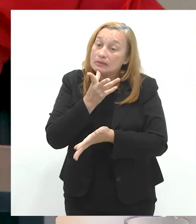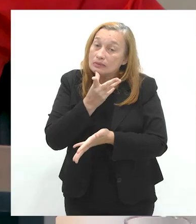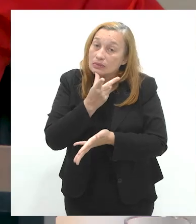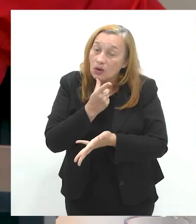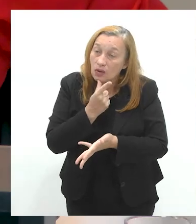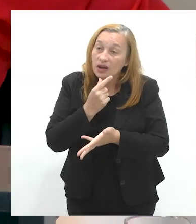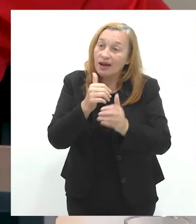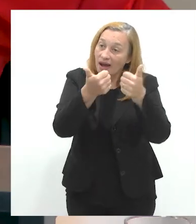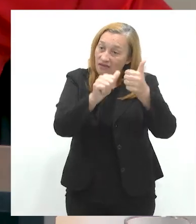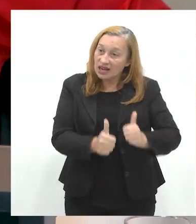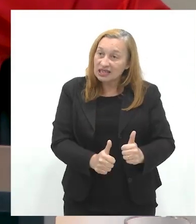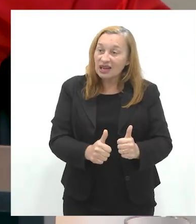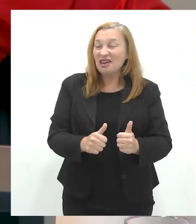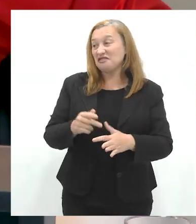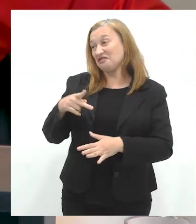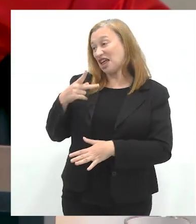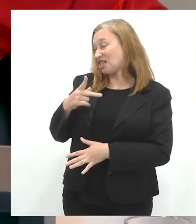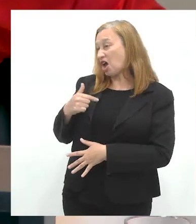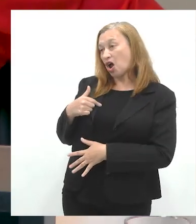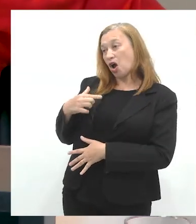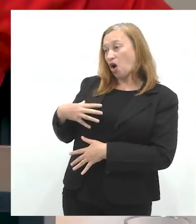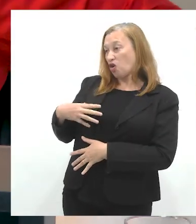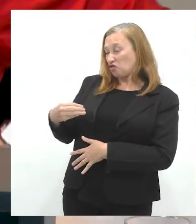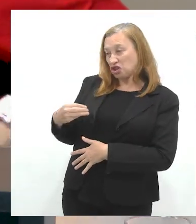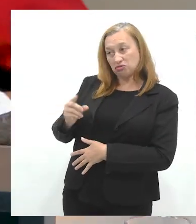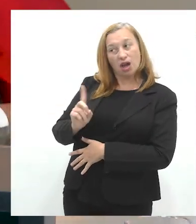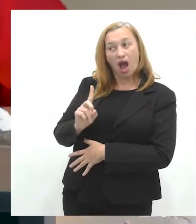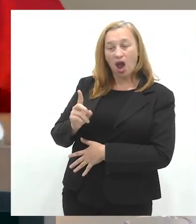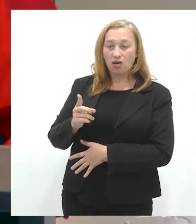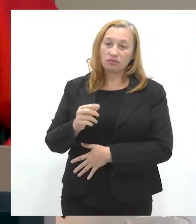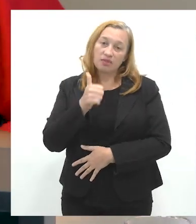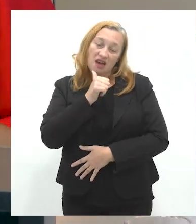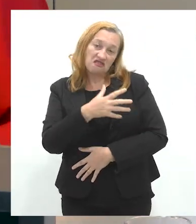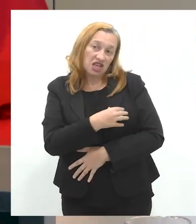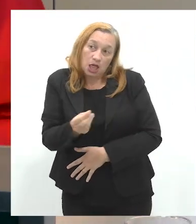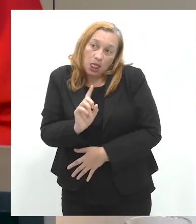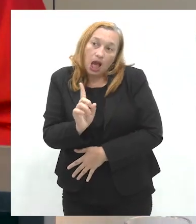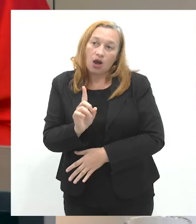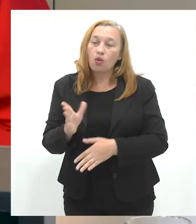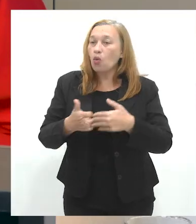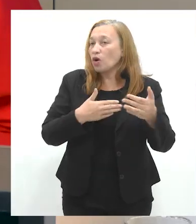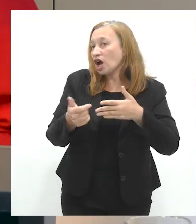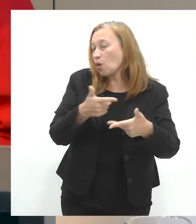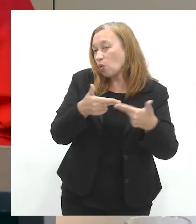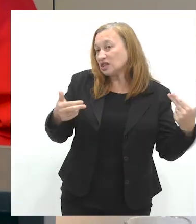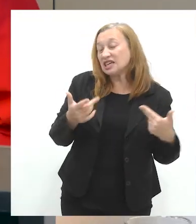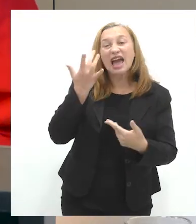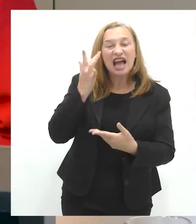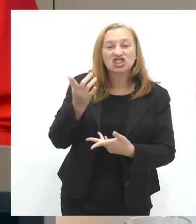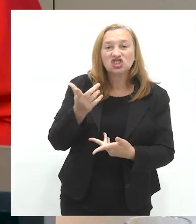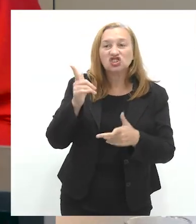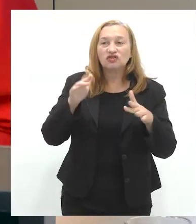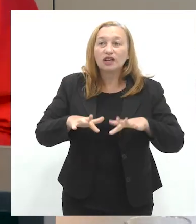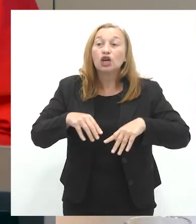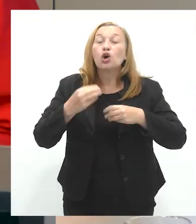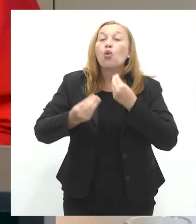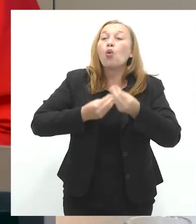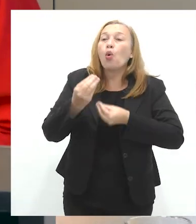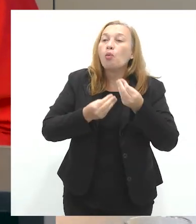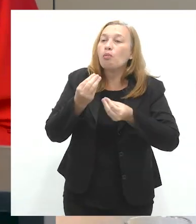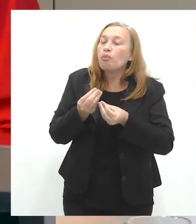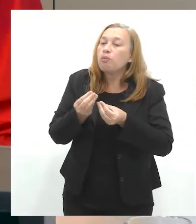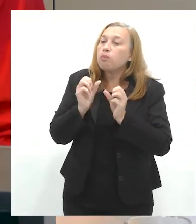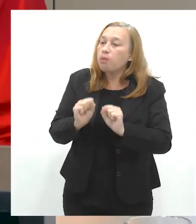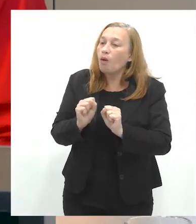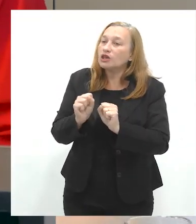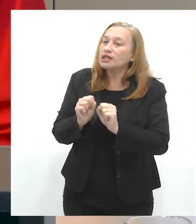tem a mania de falar, não, meu filho não, minha filha não, né? De qualquer coisa que a gente ache diferente. Então, como é que a gente pode passar